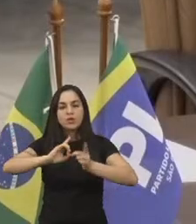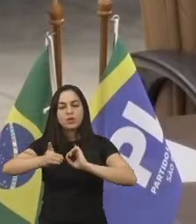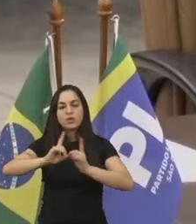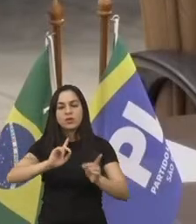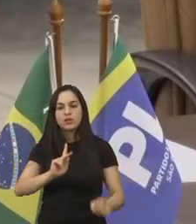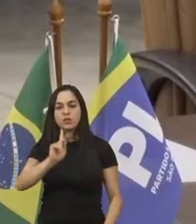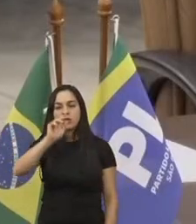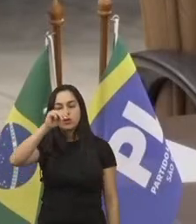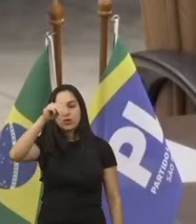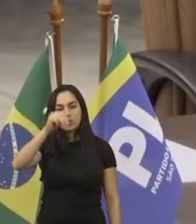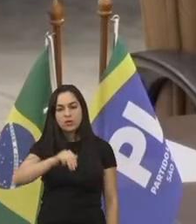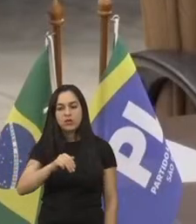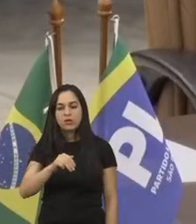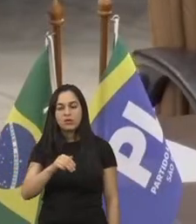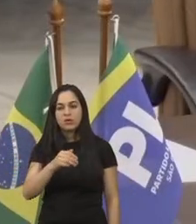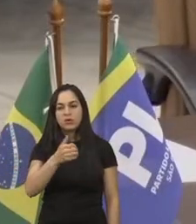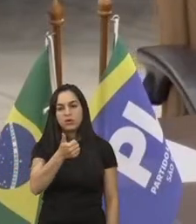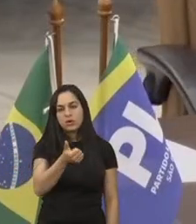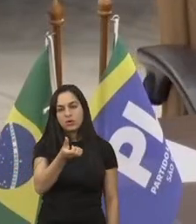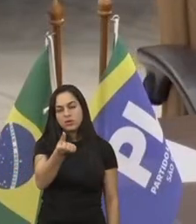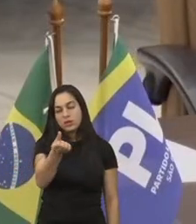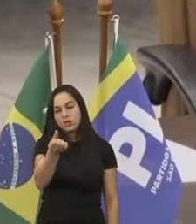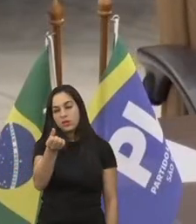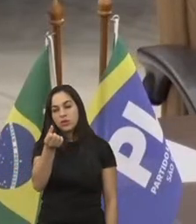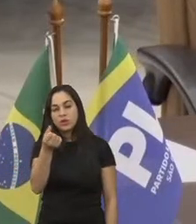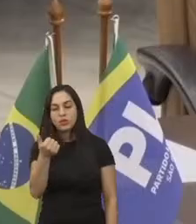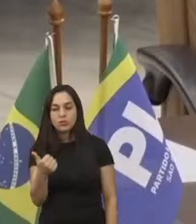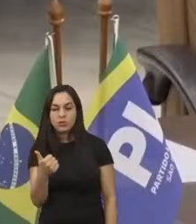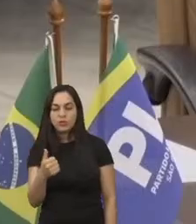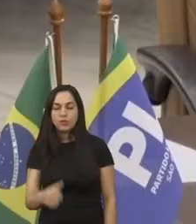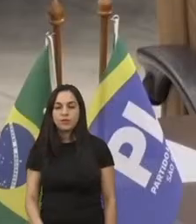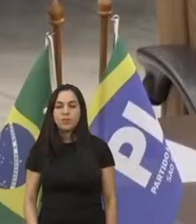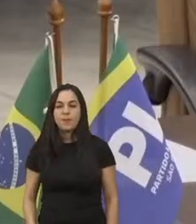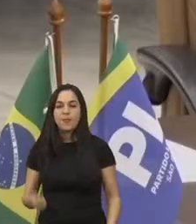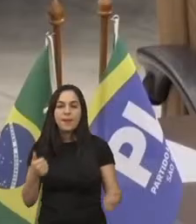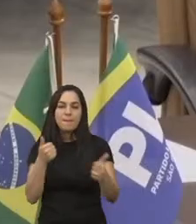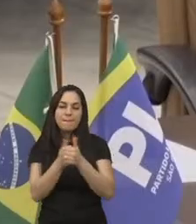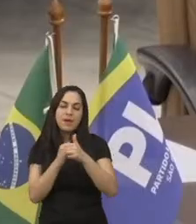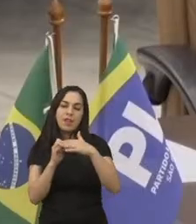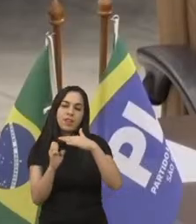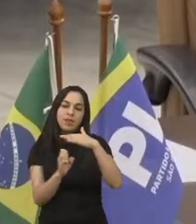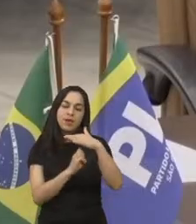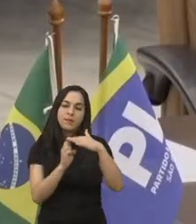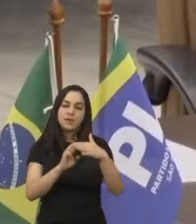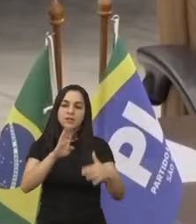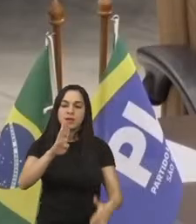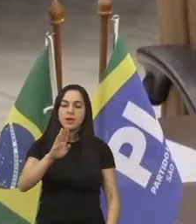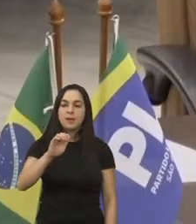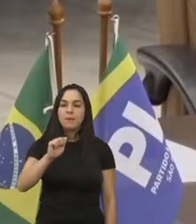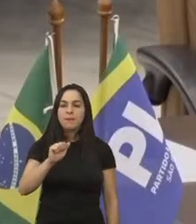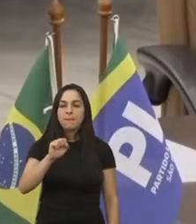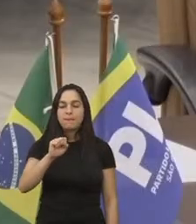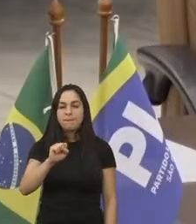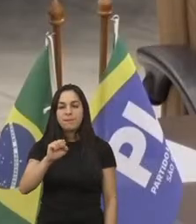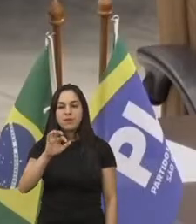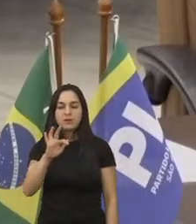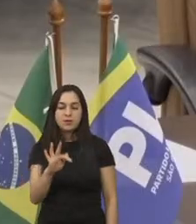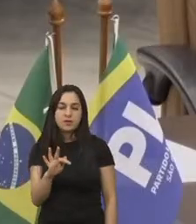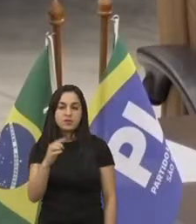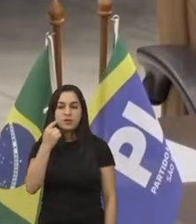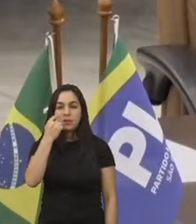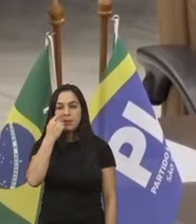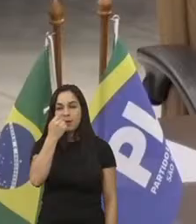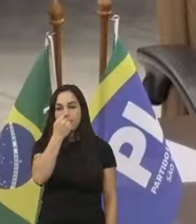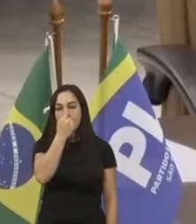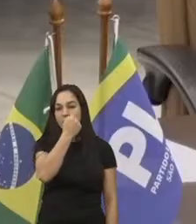rodovia Presidente Dutra, no quilômetro 161, próximo à empresa BASF, no Parque